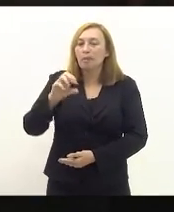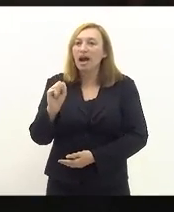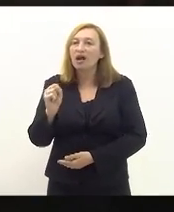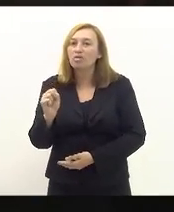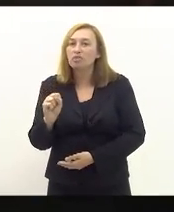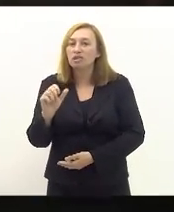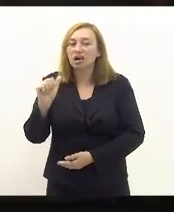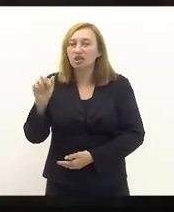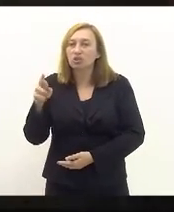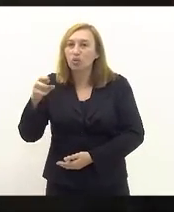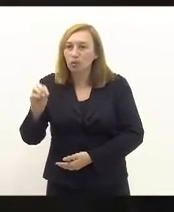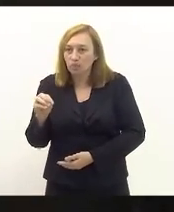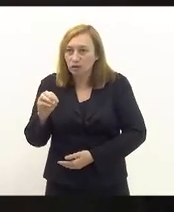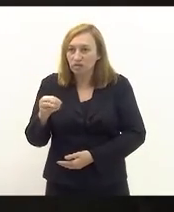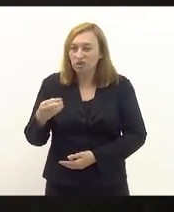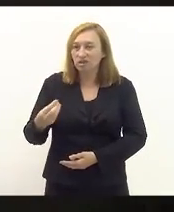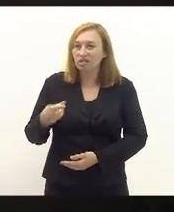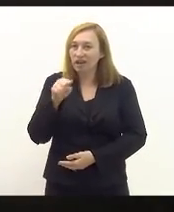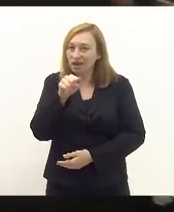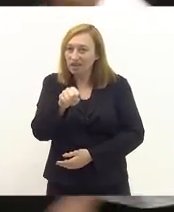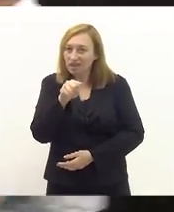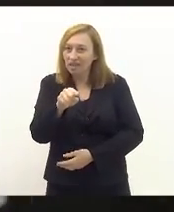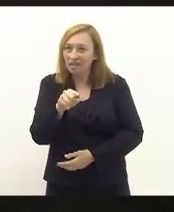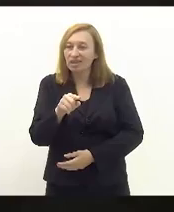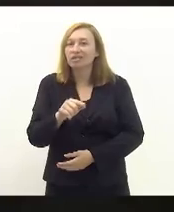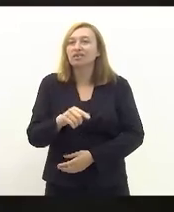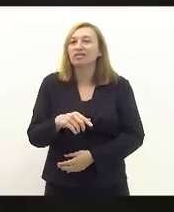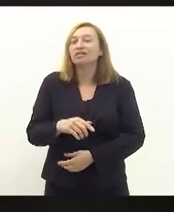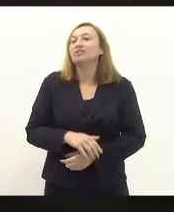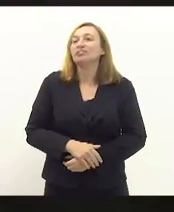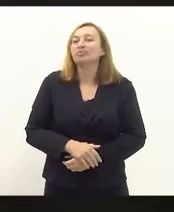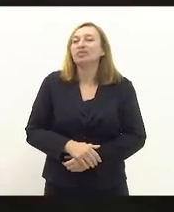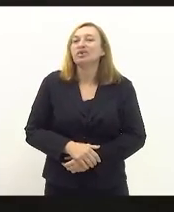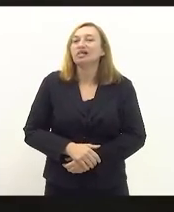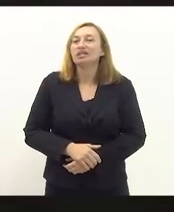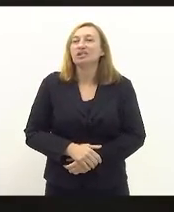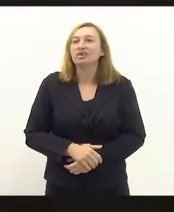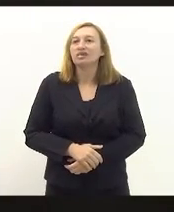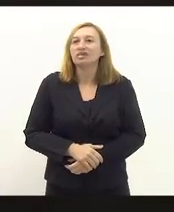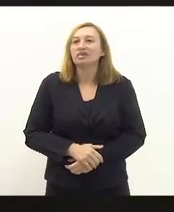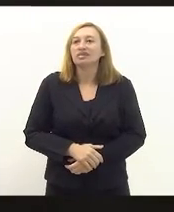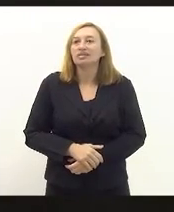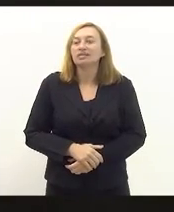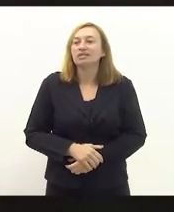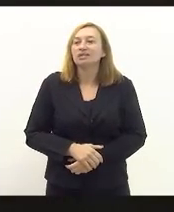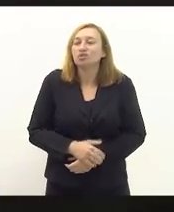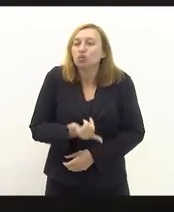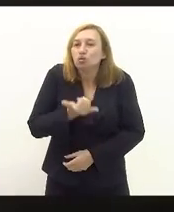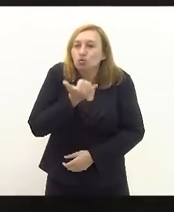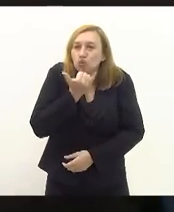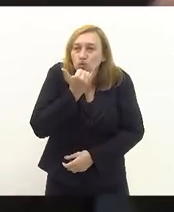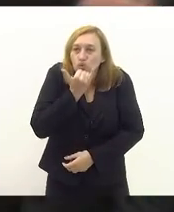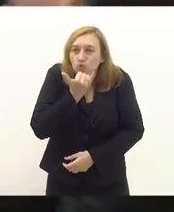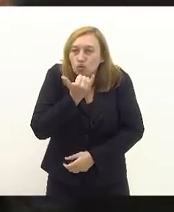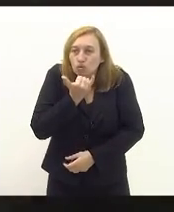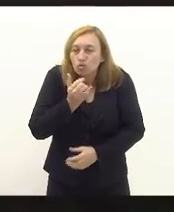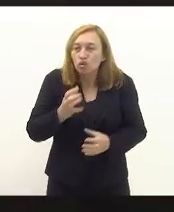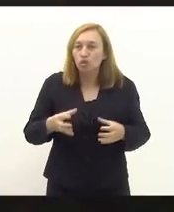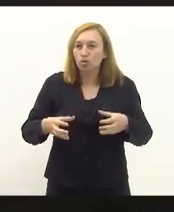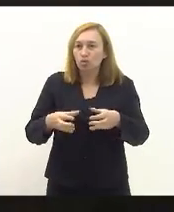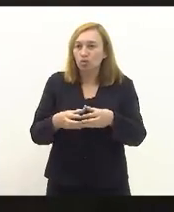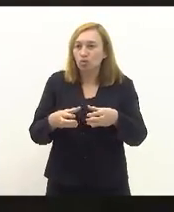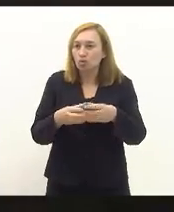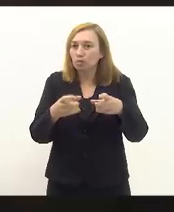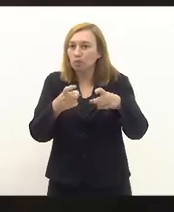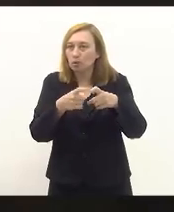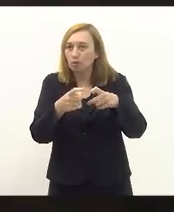Antônio Cabral tá aqui nos prestigiando a quero quero me desculpar aqui com a equipe médica